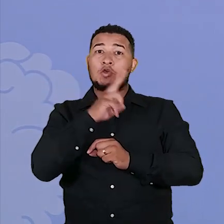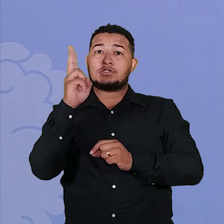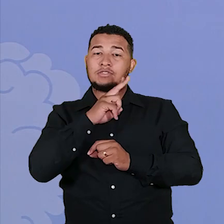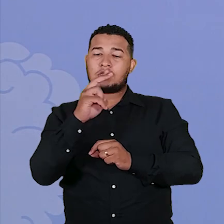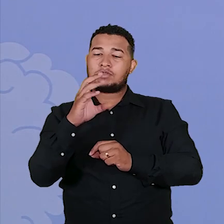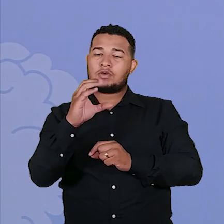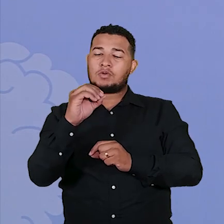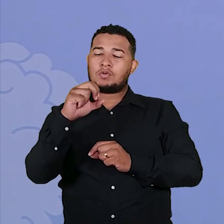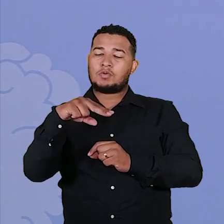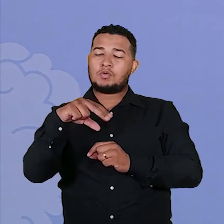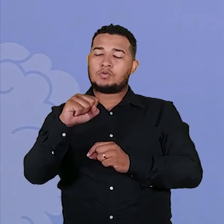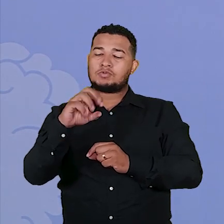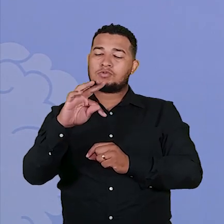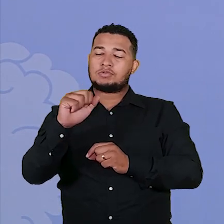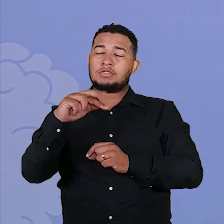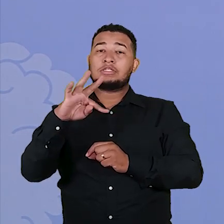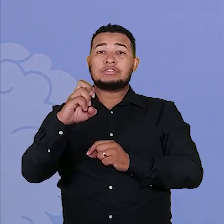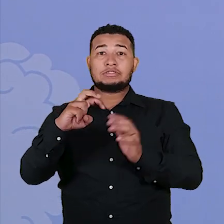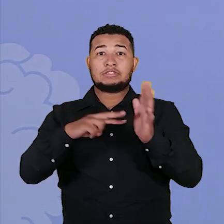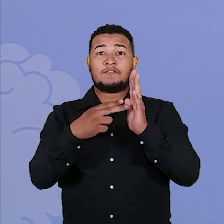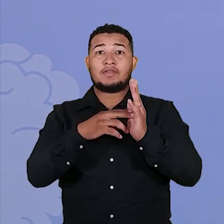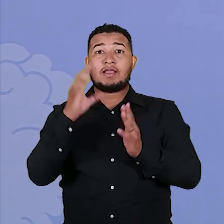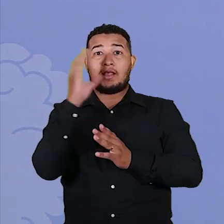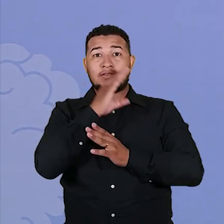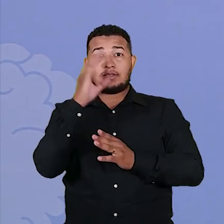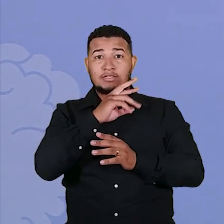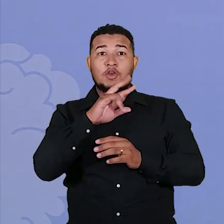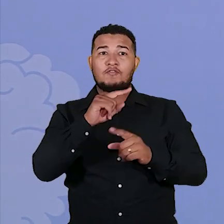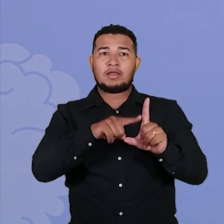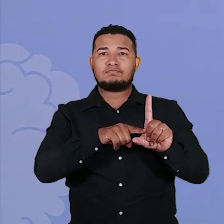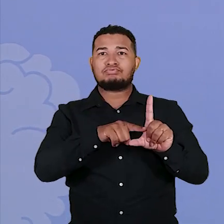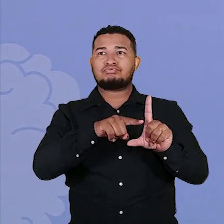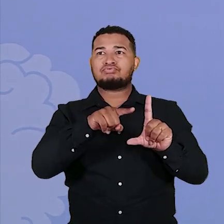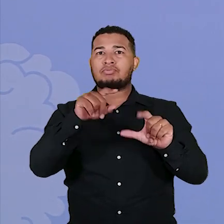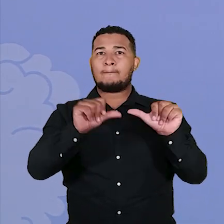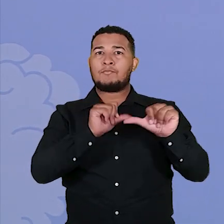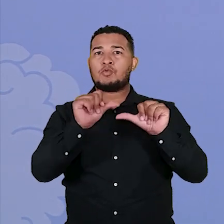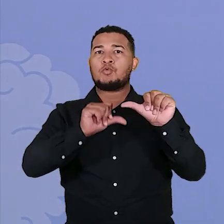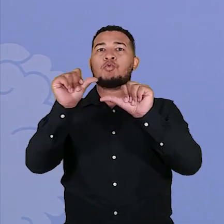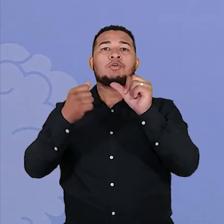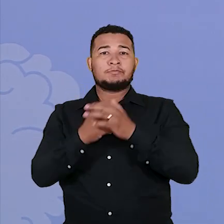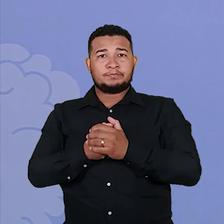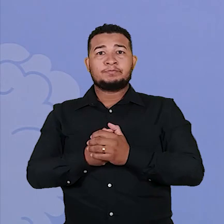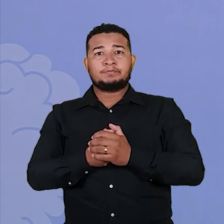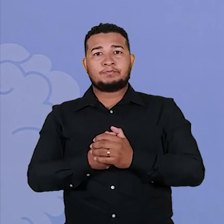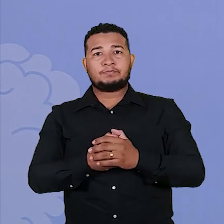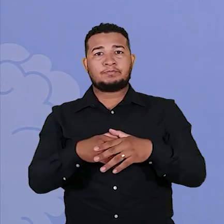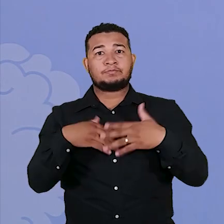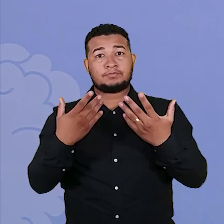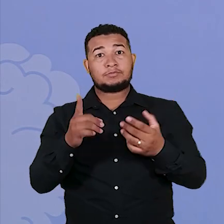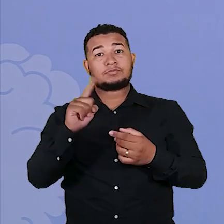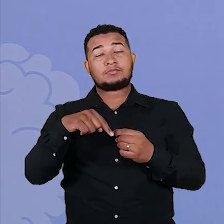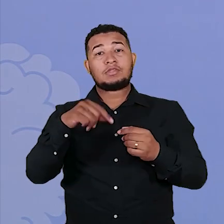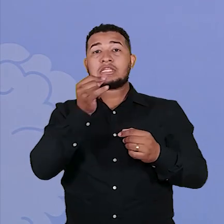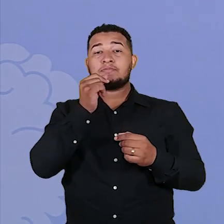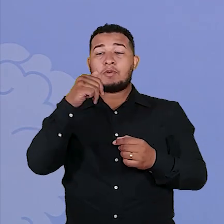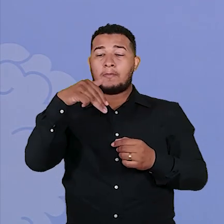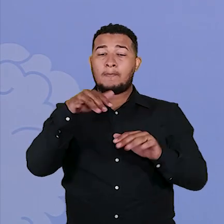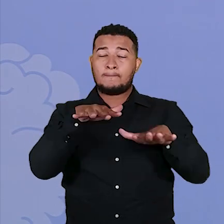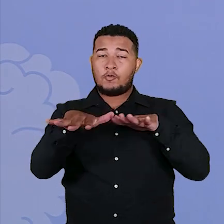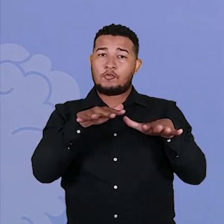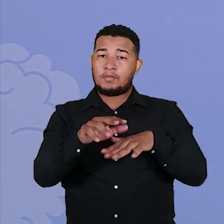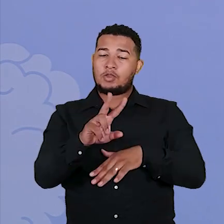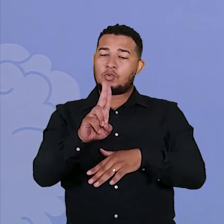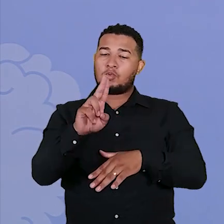velocidade constante de aceleração a aceleração dele vai mudando constantemente então é um movimento uniformemente